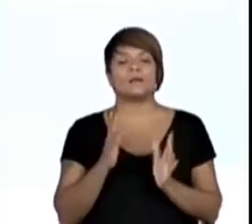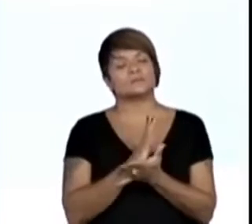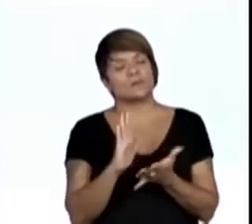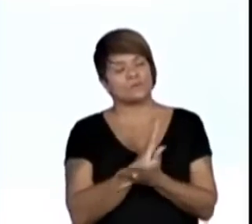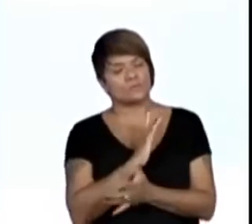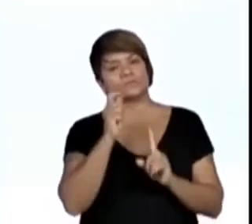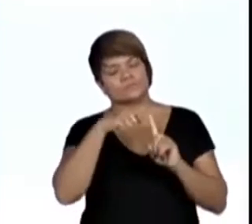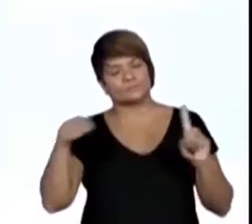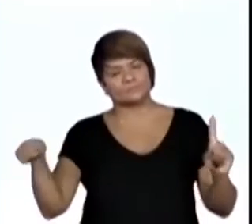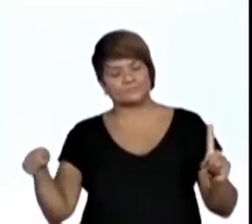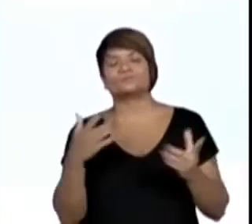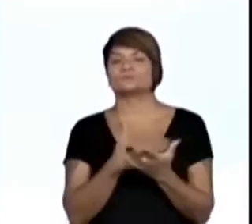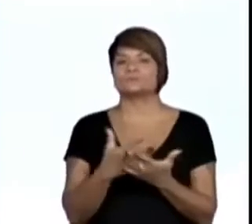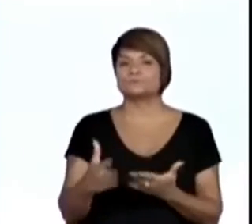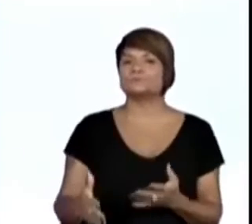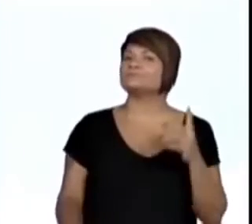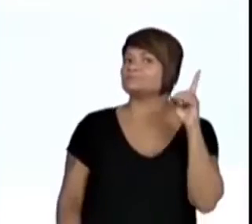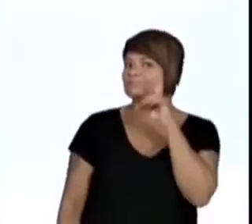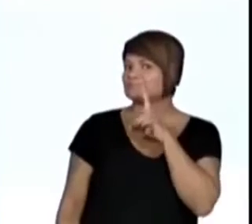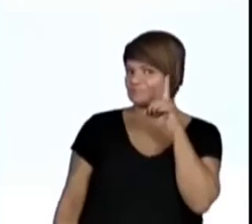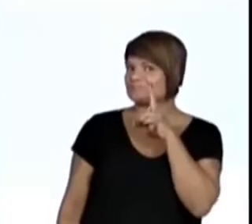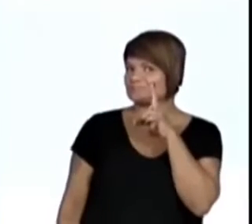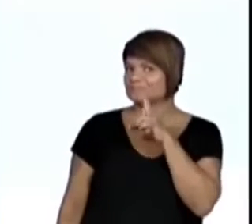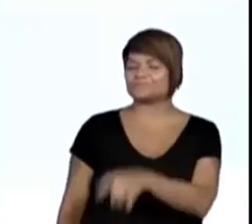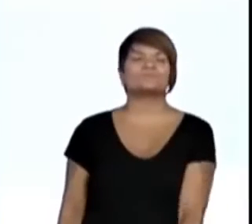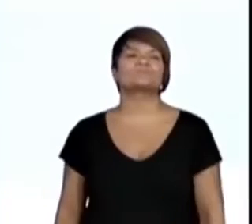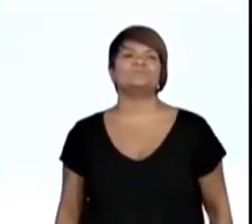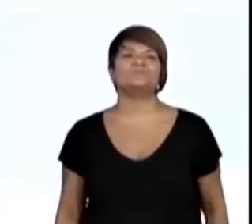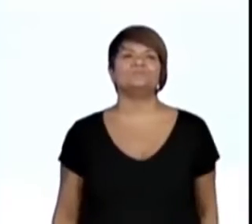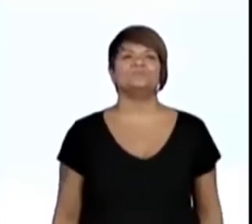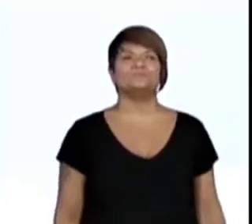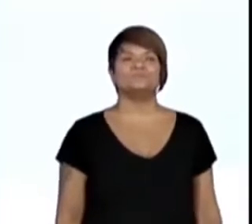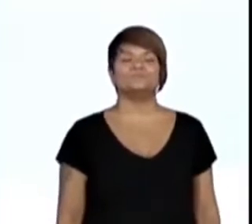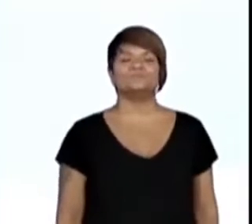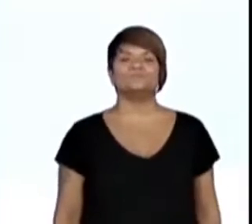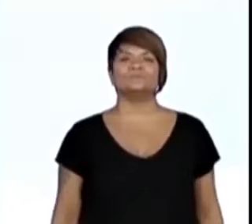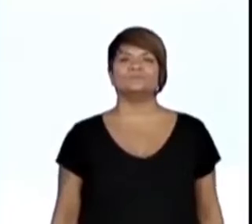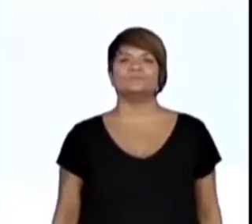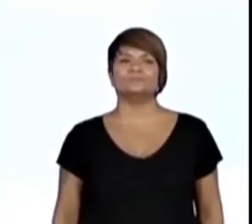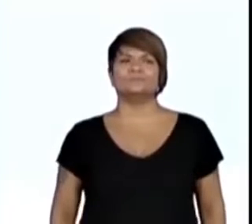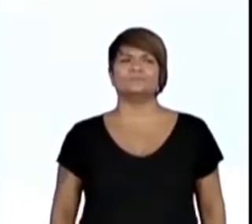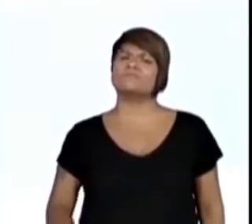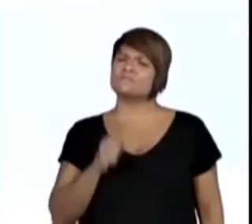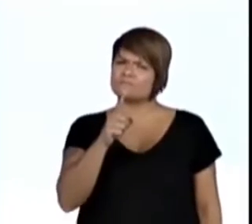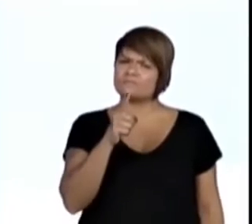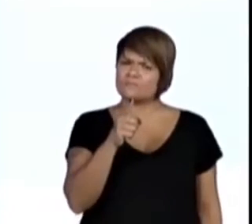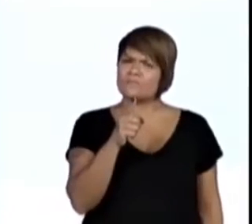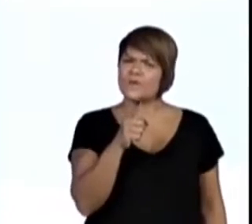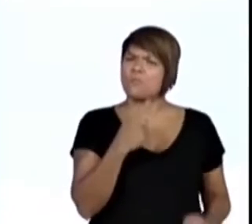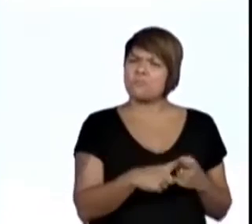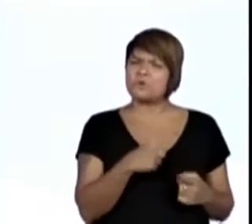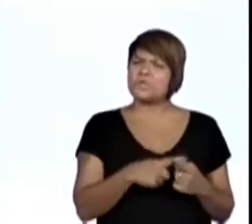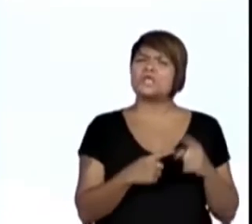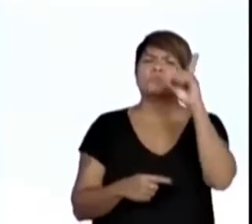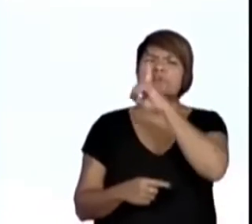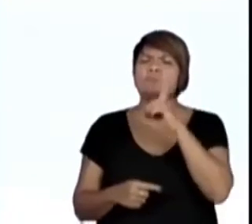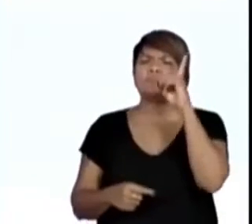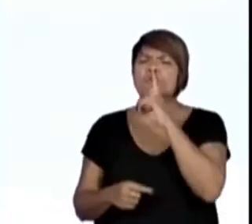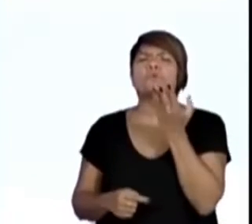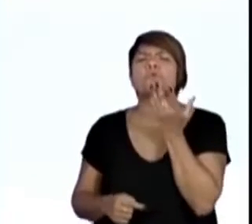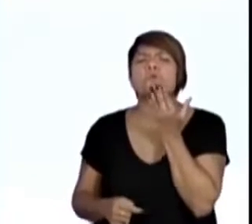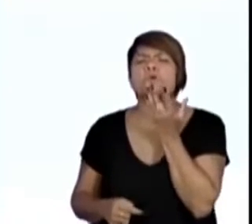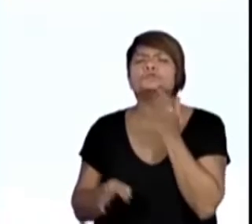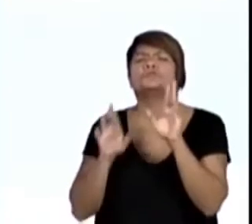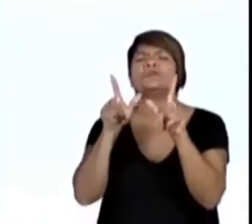alguns calendários começam no domingo, tá? E vocês sabem me dizer por que que a cor do domingo